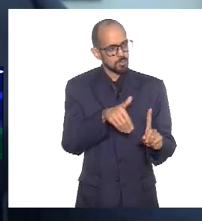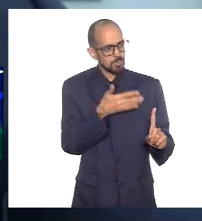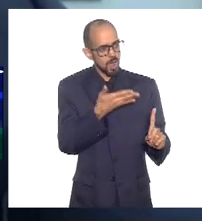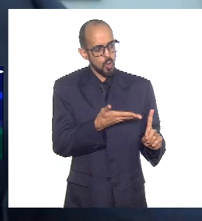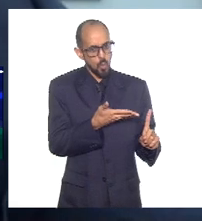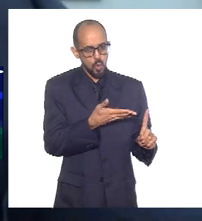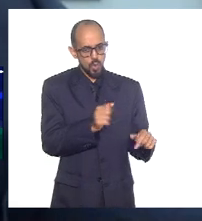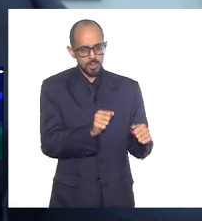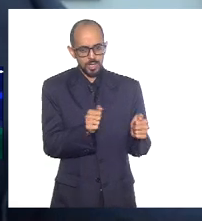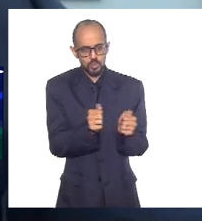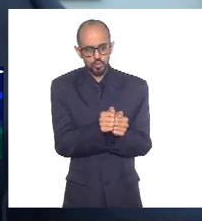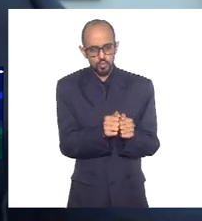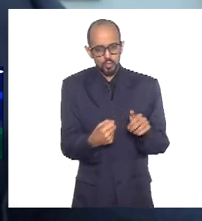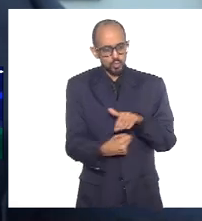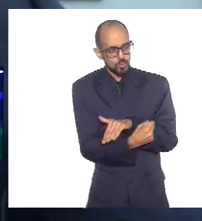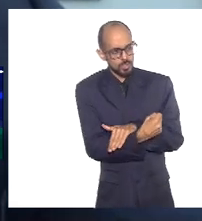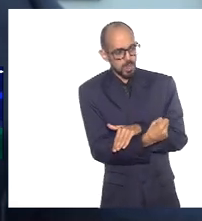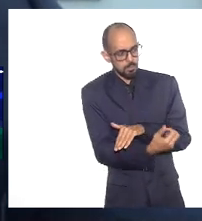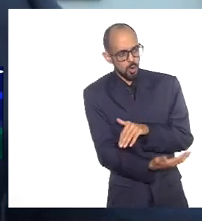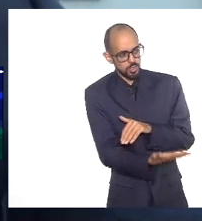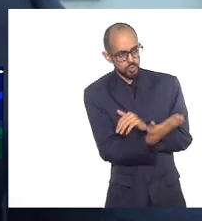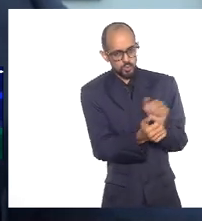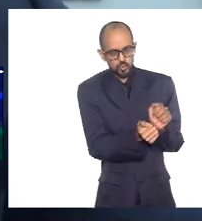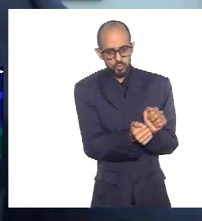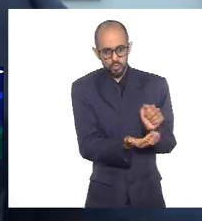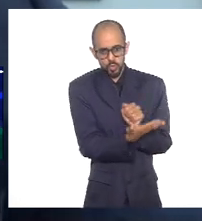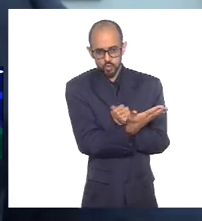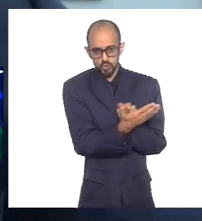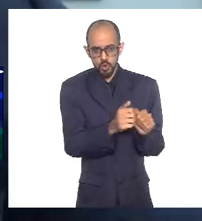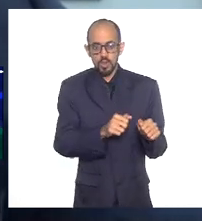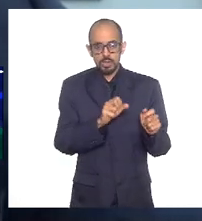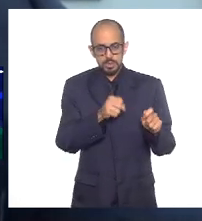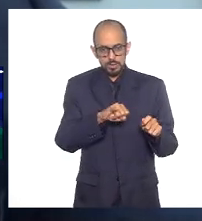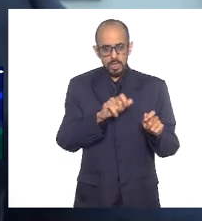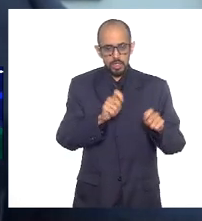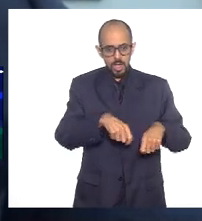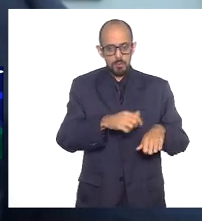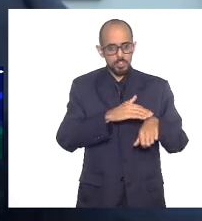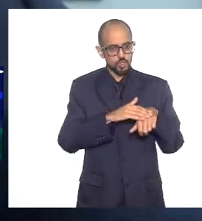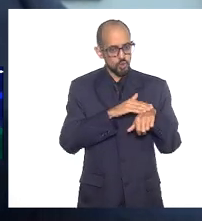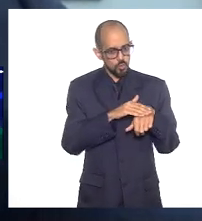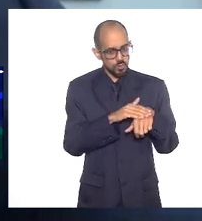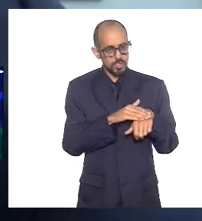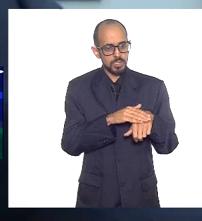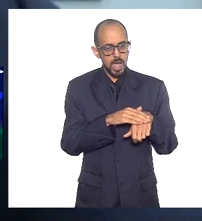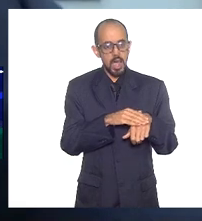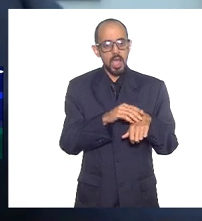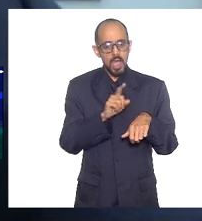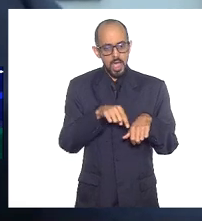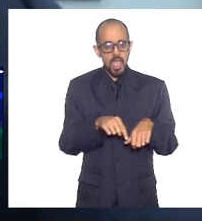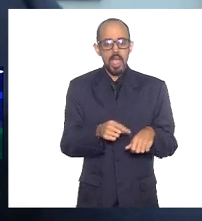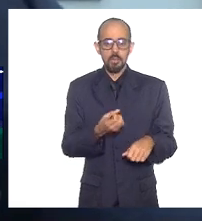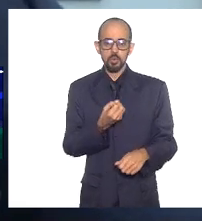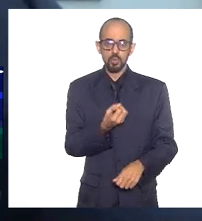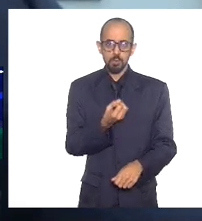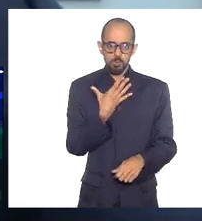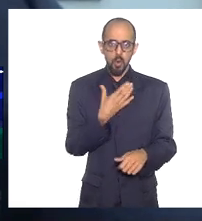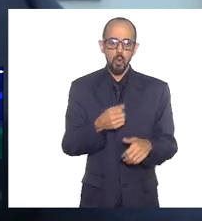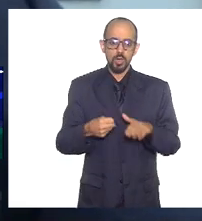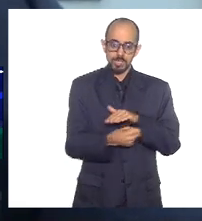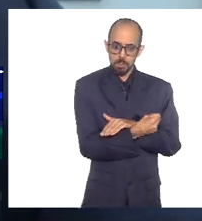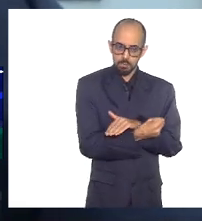nesse mandato ao lado de Vossa Excelência. Se a gente puder conversar sobre isso, eu acho que seria um grande legado que essa legislatura deixaria para